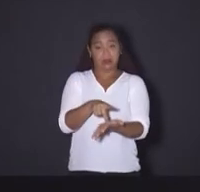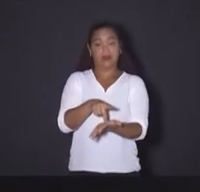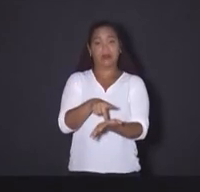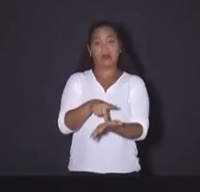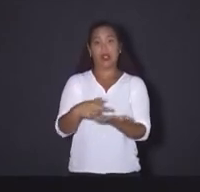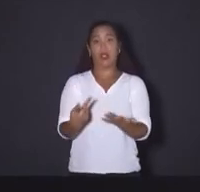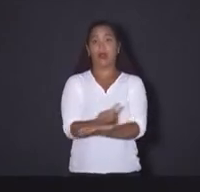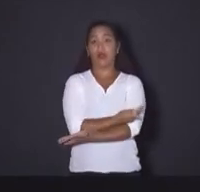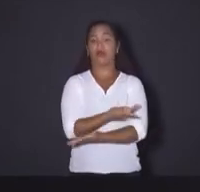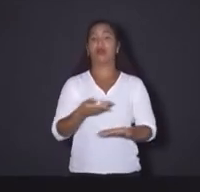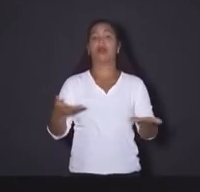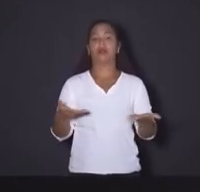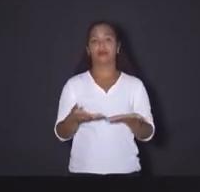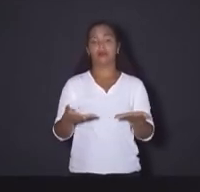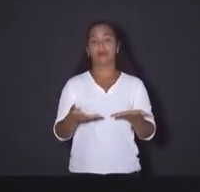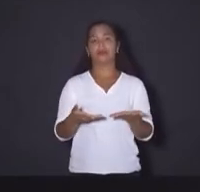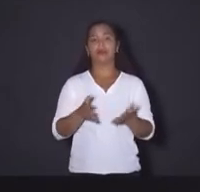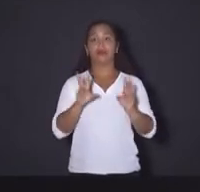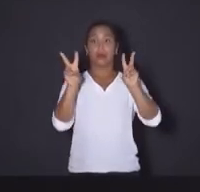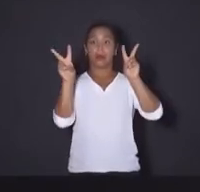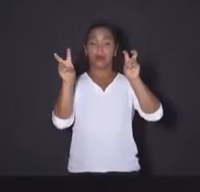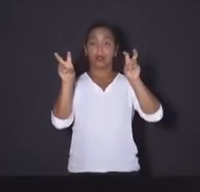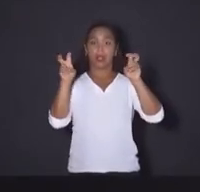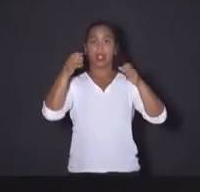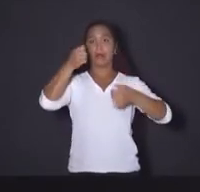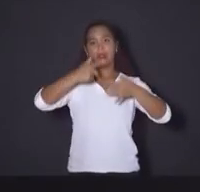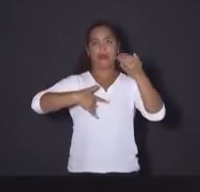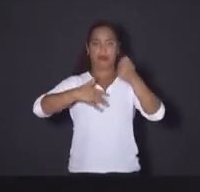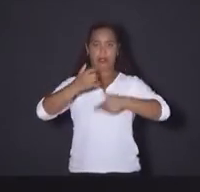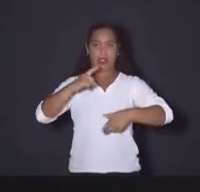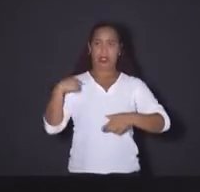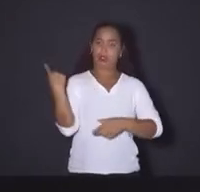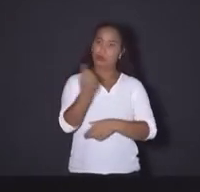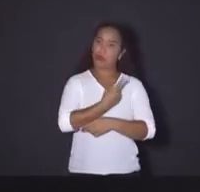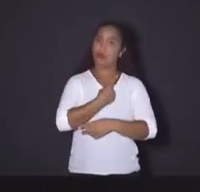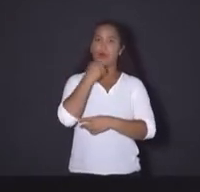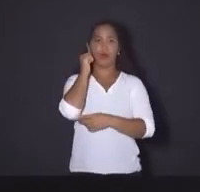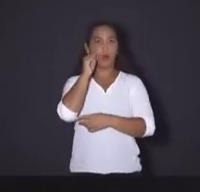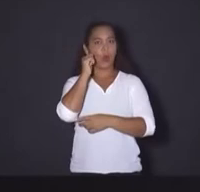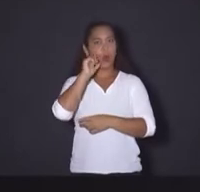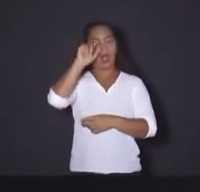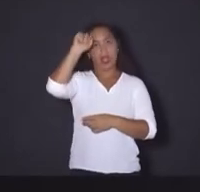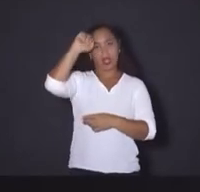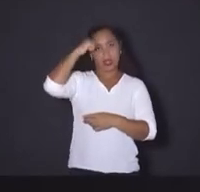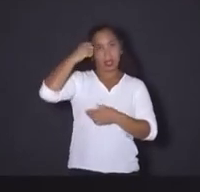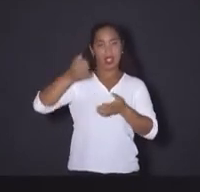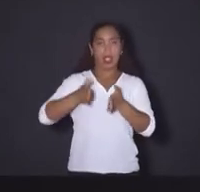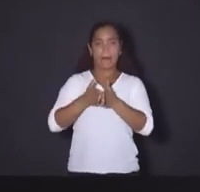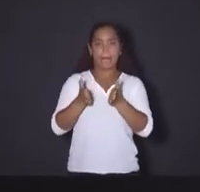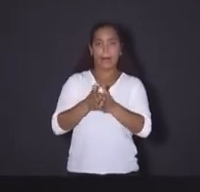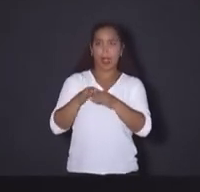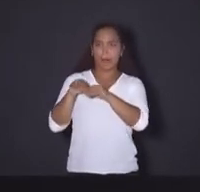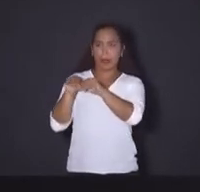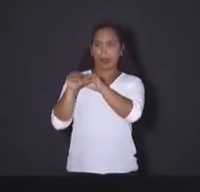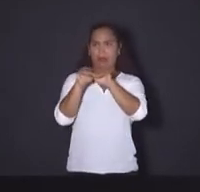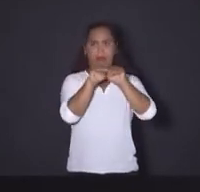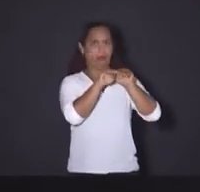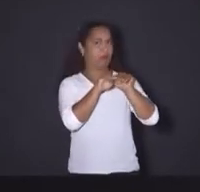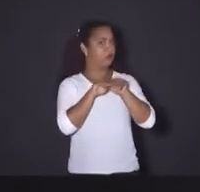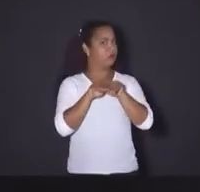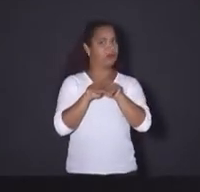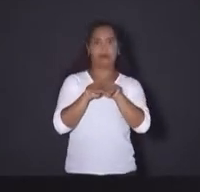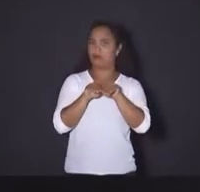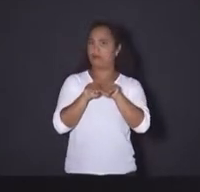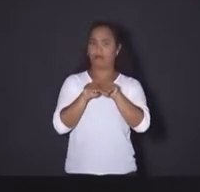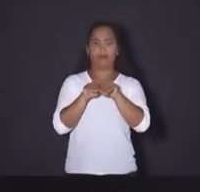essa realidade que existe. E, ao falar disso, eu não quero dizer que nós, mulheres negras da periferia, somos todas iguais, porque nós não somos.